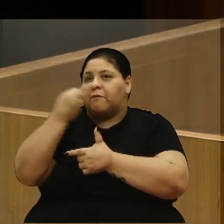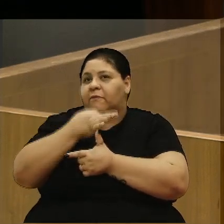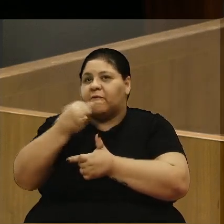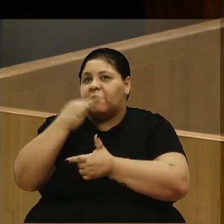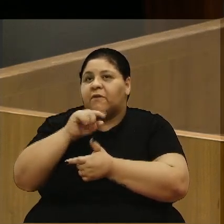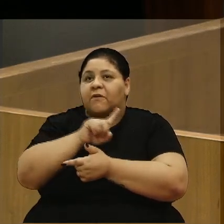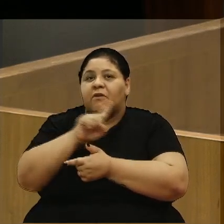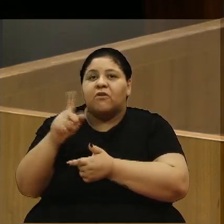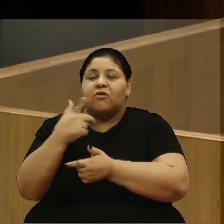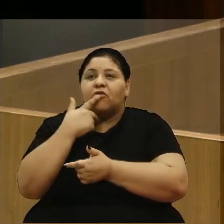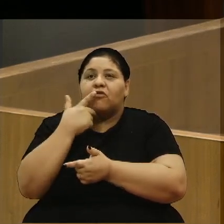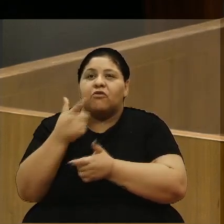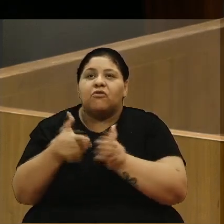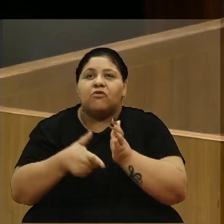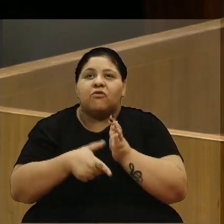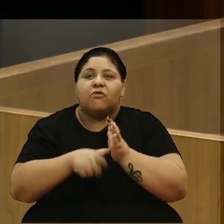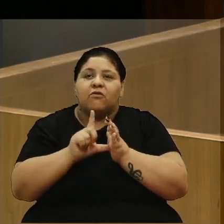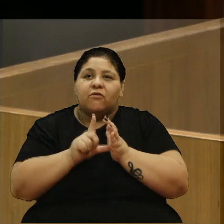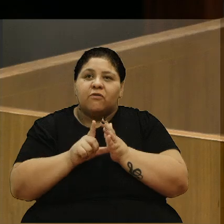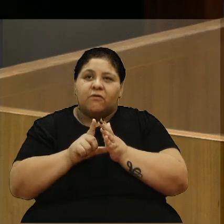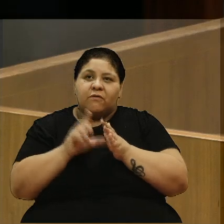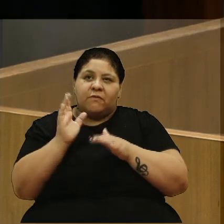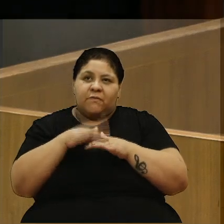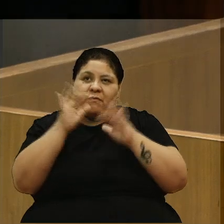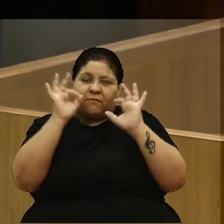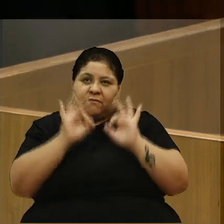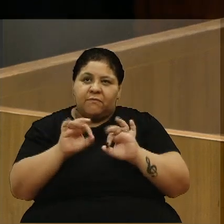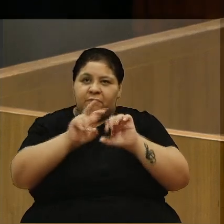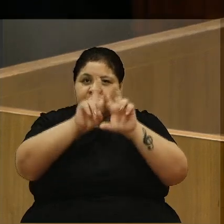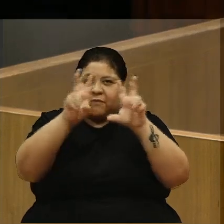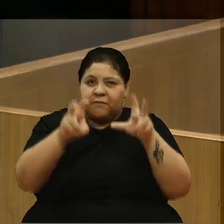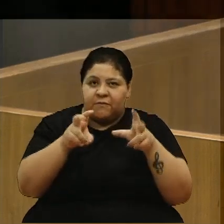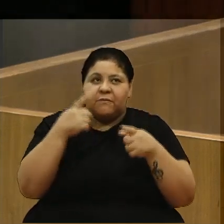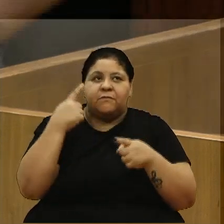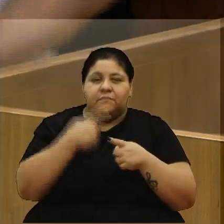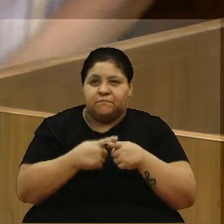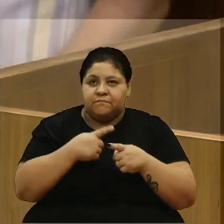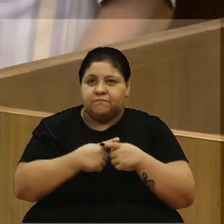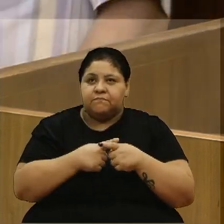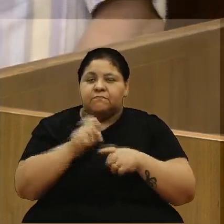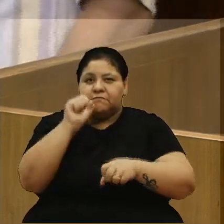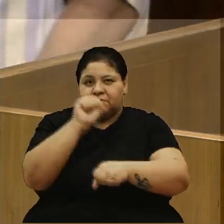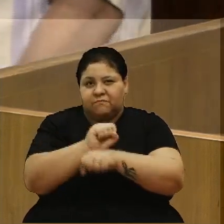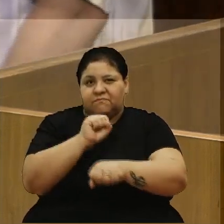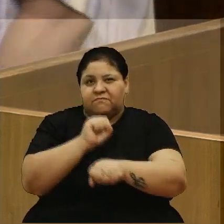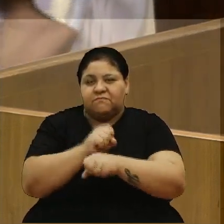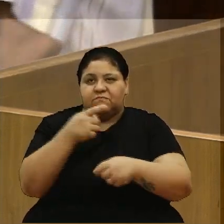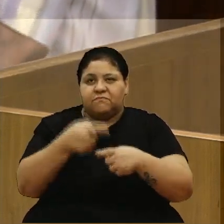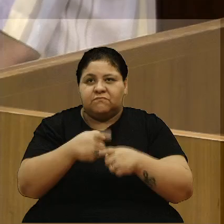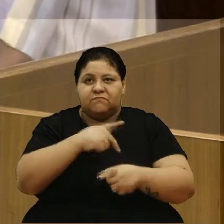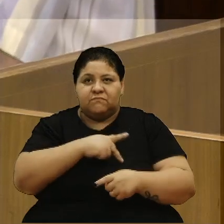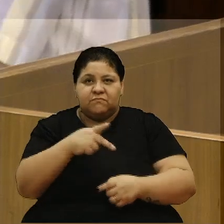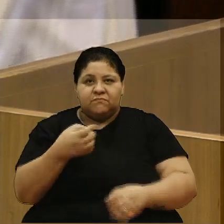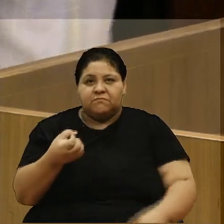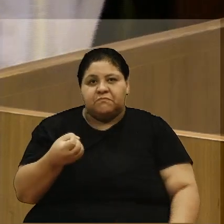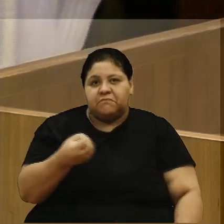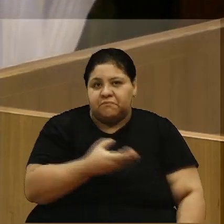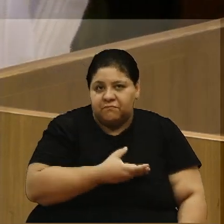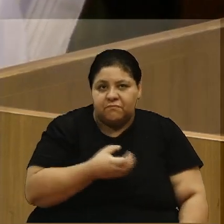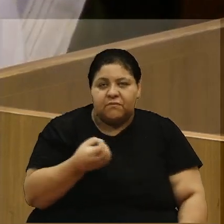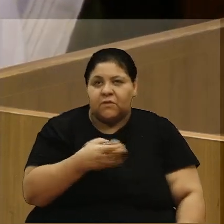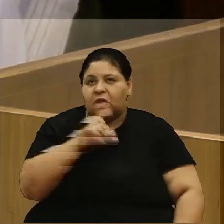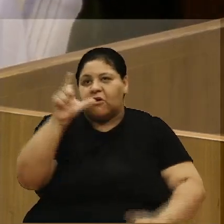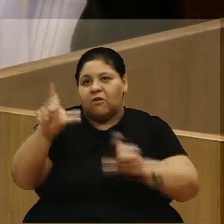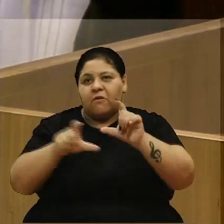não trouxe antes de forma mais contundente esses assuntos, porque estava aguardando, até por ser um presidente novo, né, novas